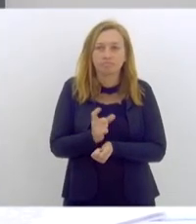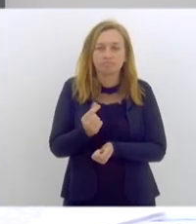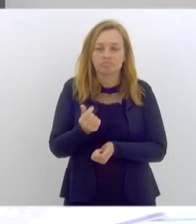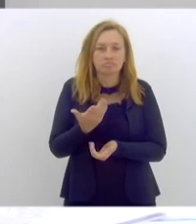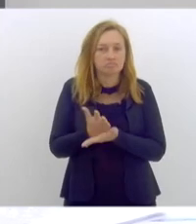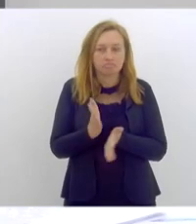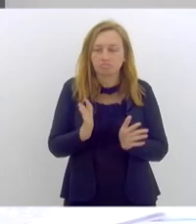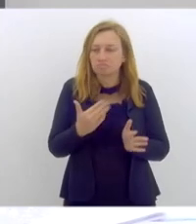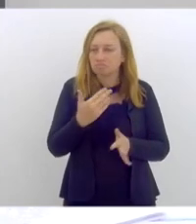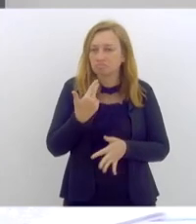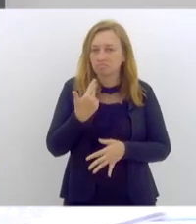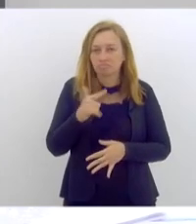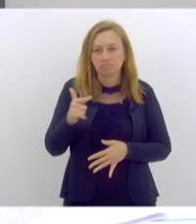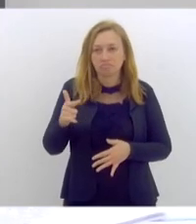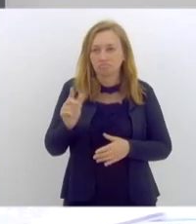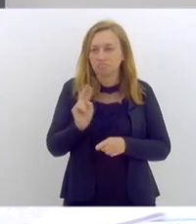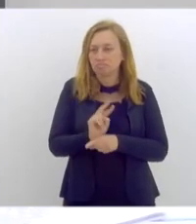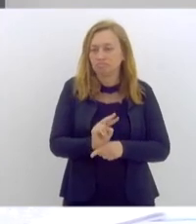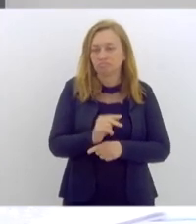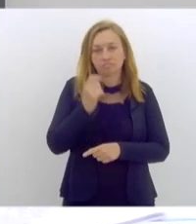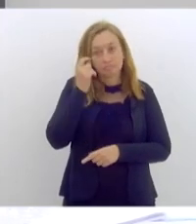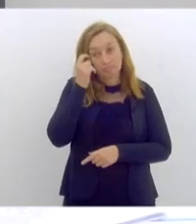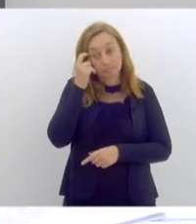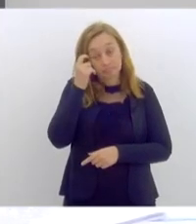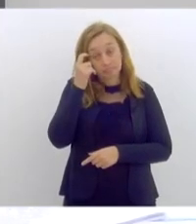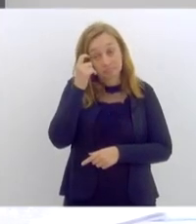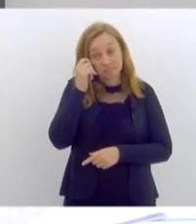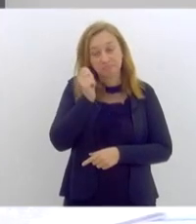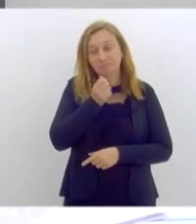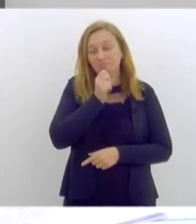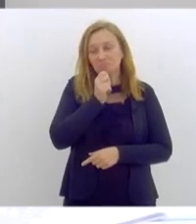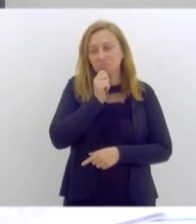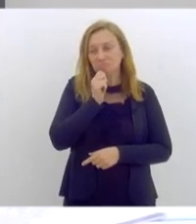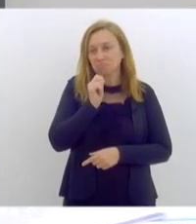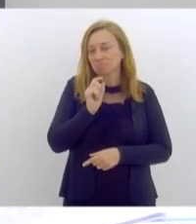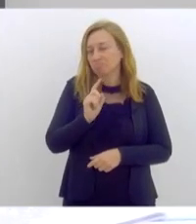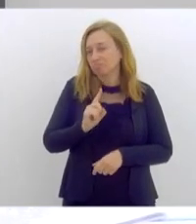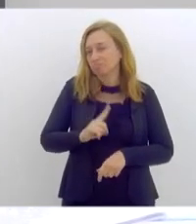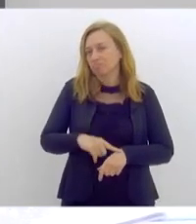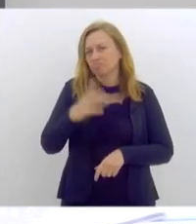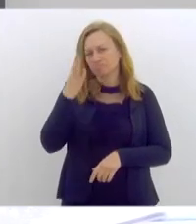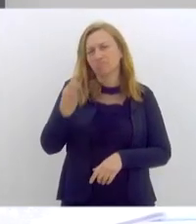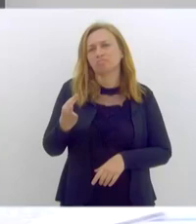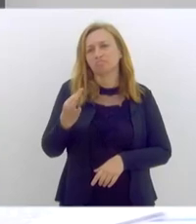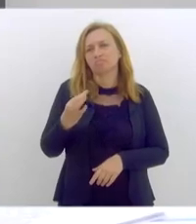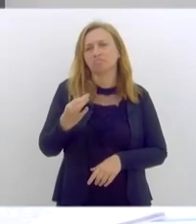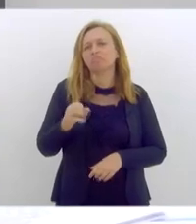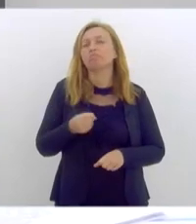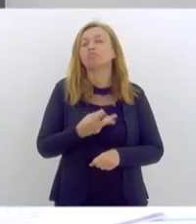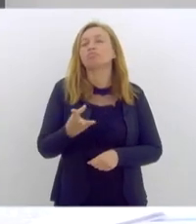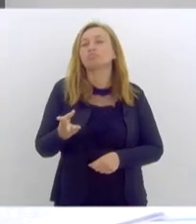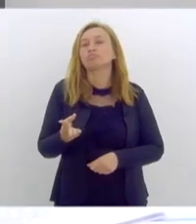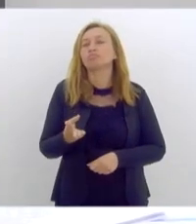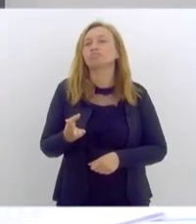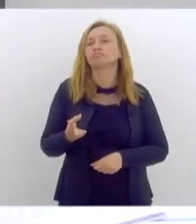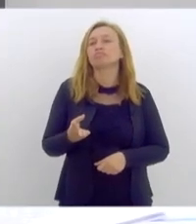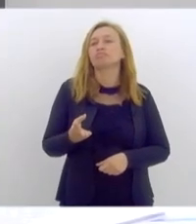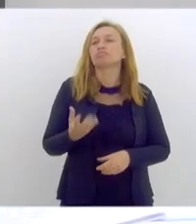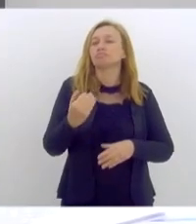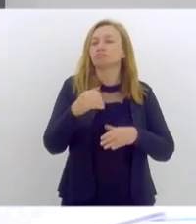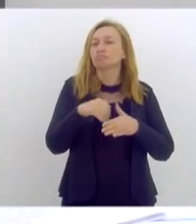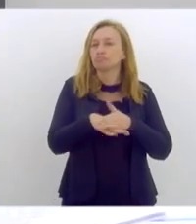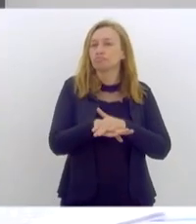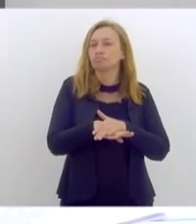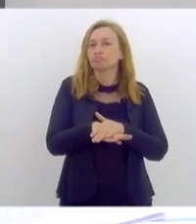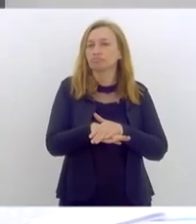não tem mais um empréstimo porque em nenhum momento eu sei quanto quanto tá logado